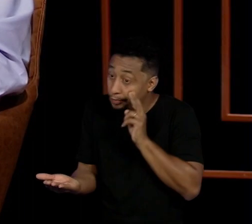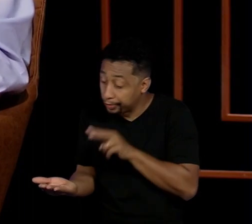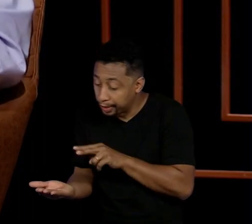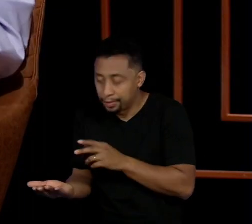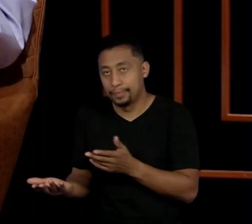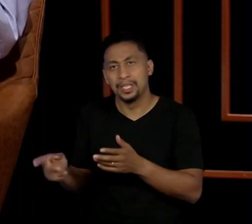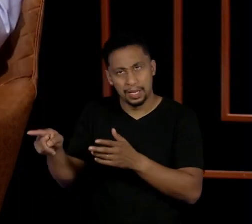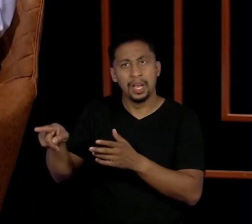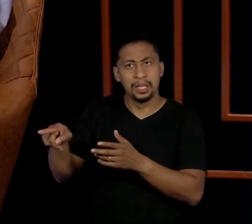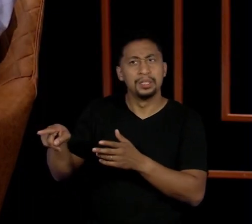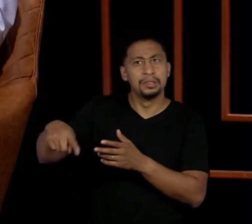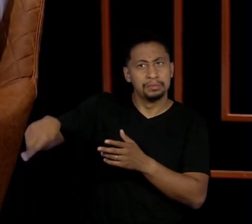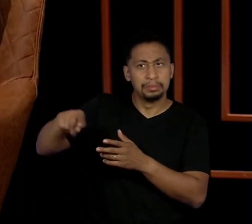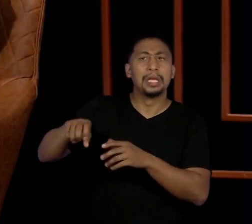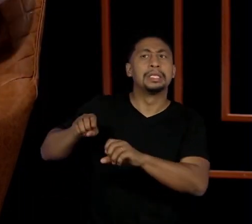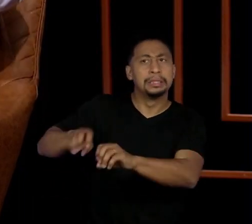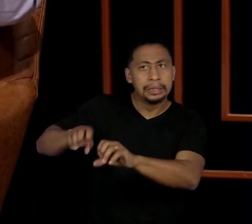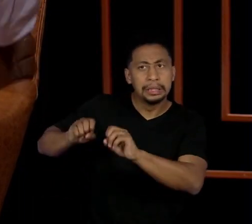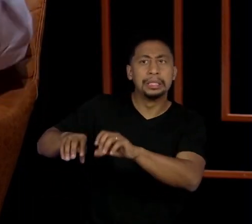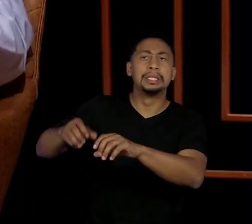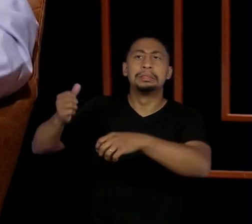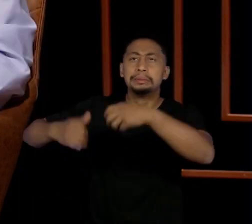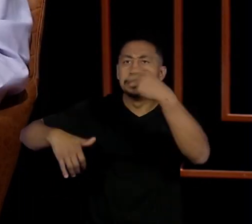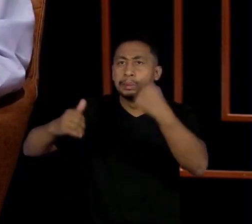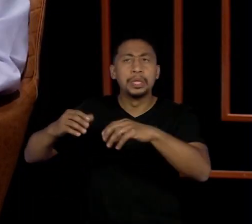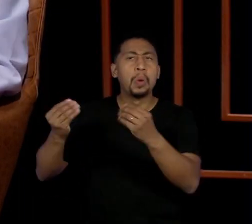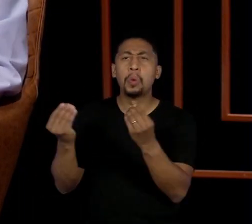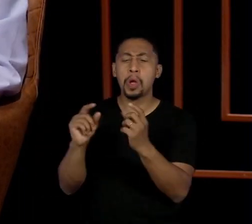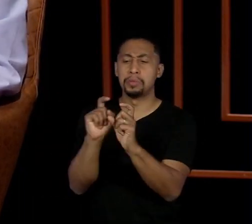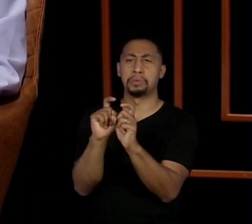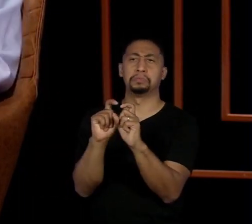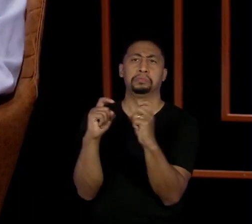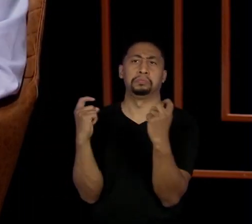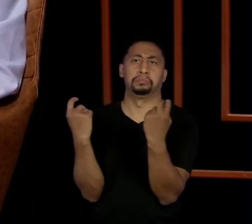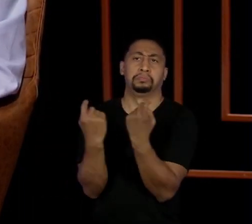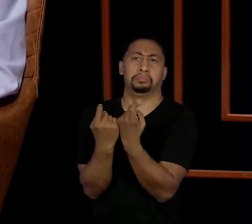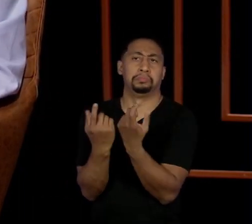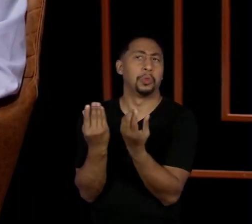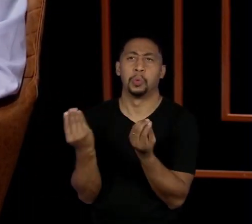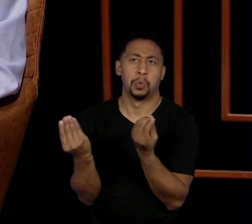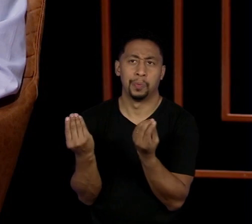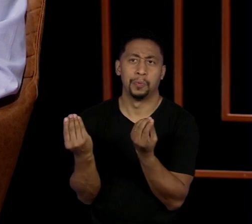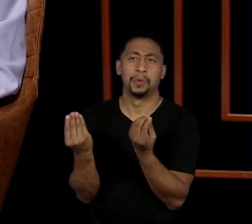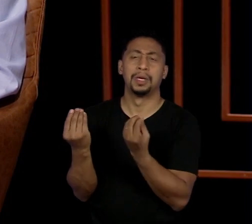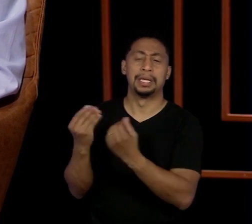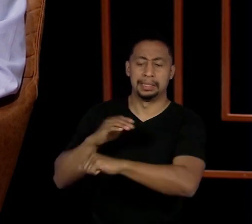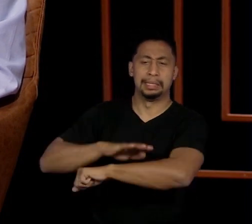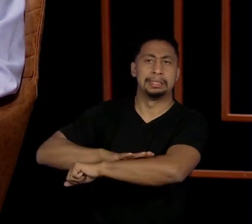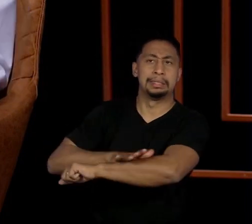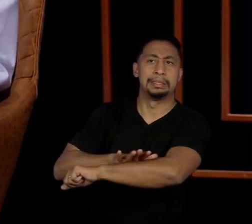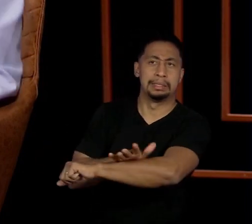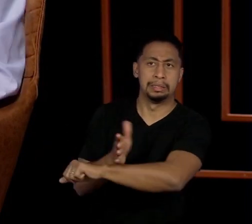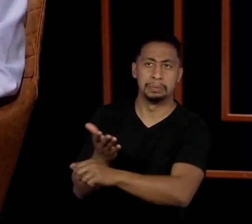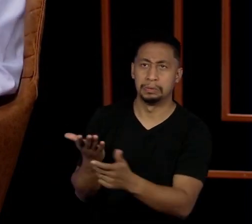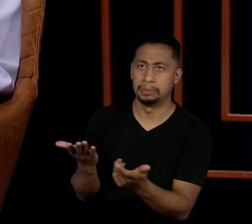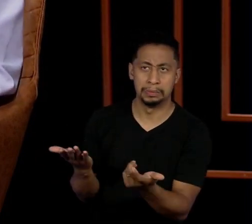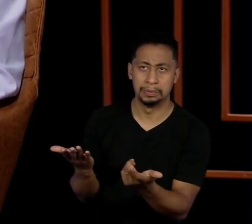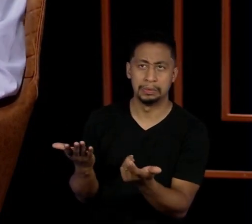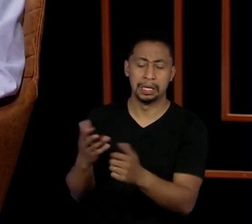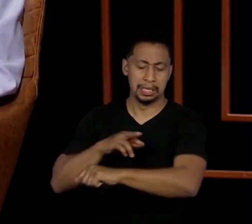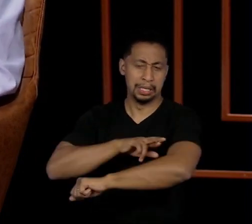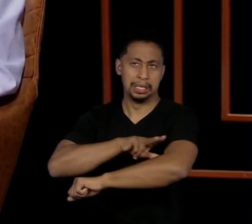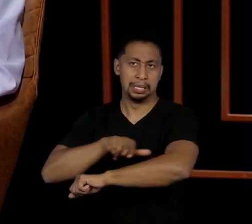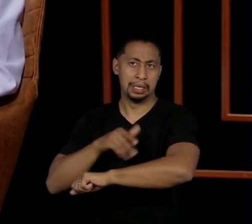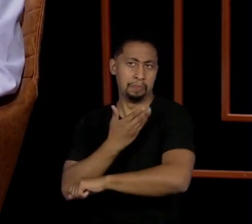toda essa questão da sexualidade, toda a questão do racismo que a gente ainda não aprendeu, da misoginia, por aí